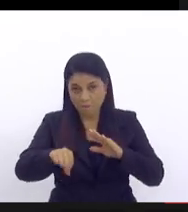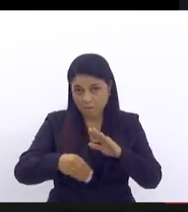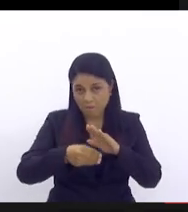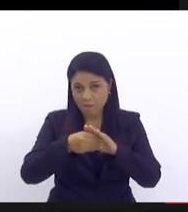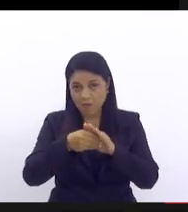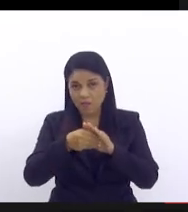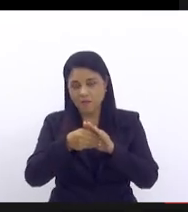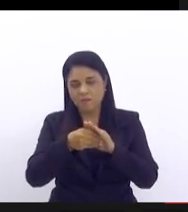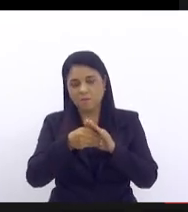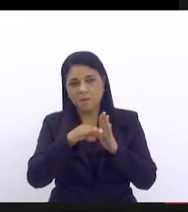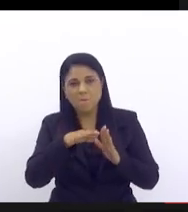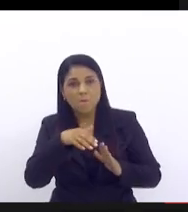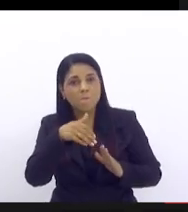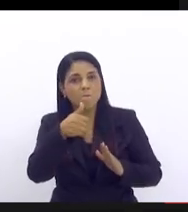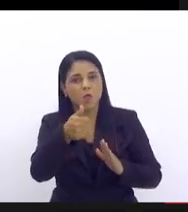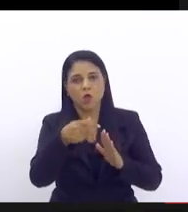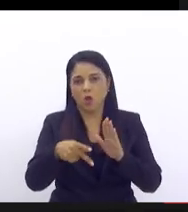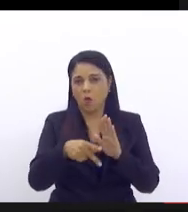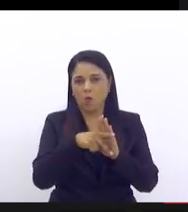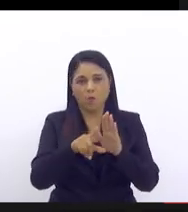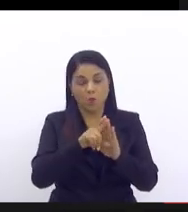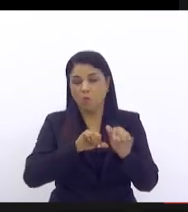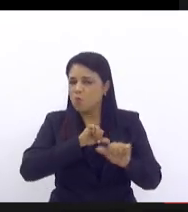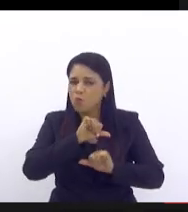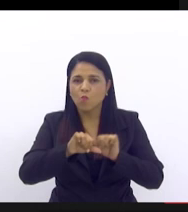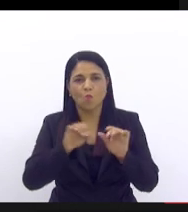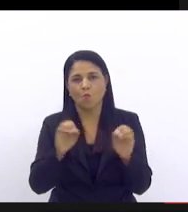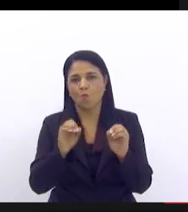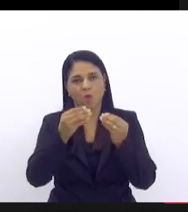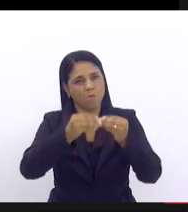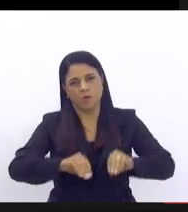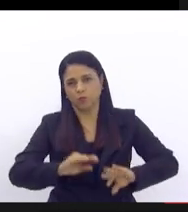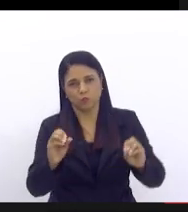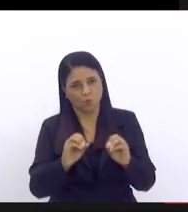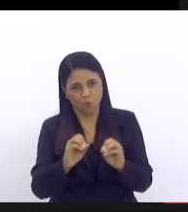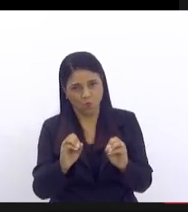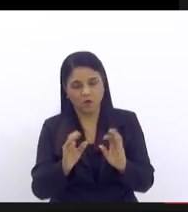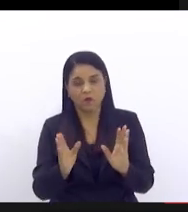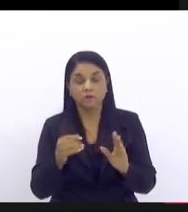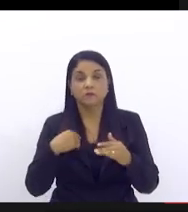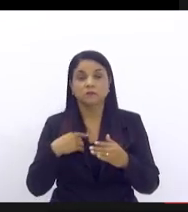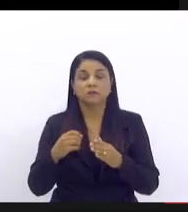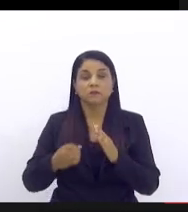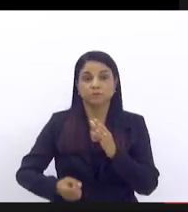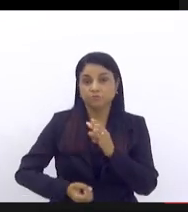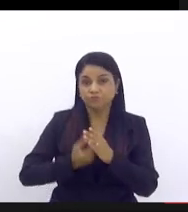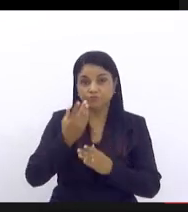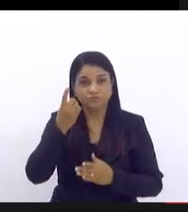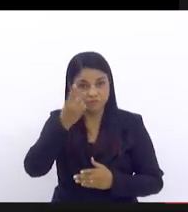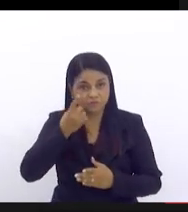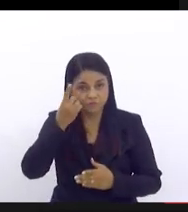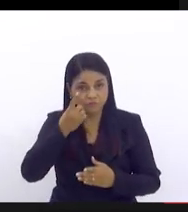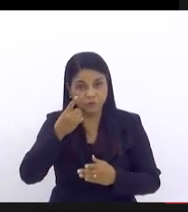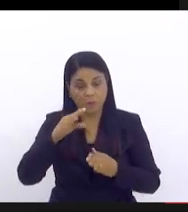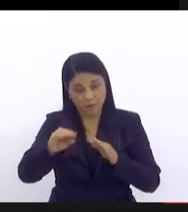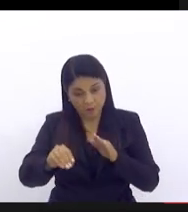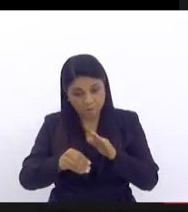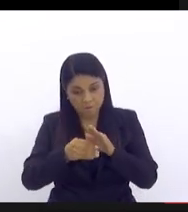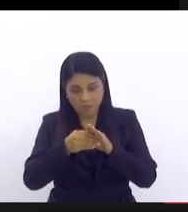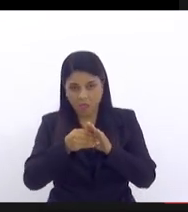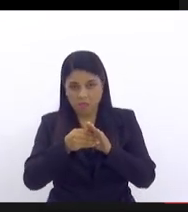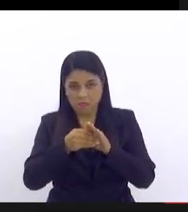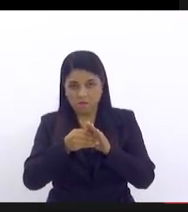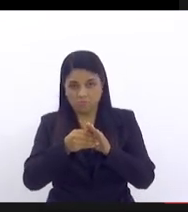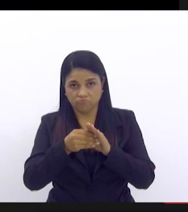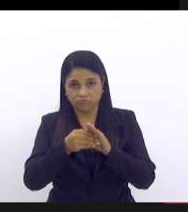para aperfeiçoar. Ela não modifica, nem não é para prejudicar. Então, se o autor tiver só na minha emenda, eu não faço